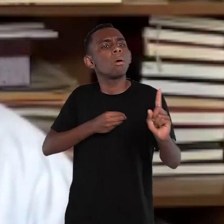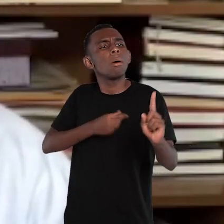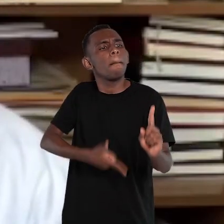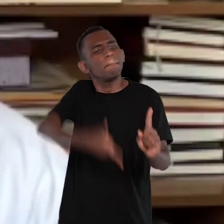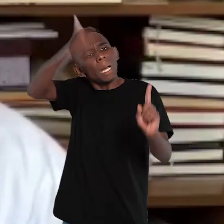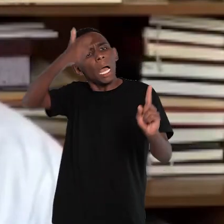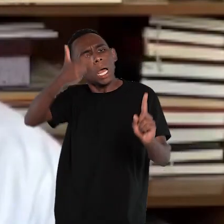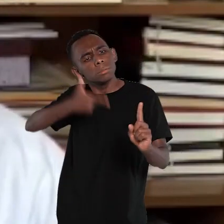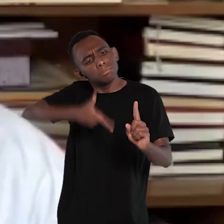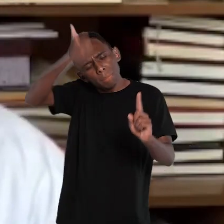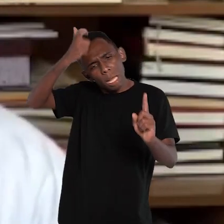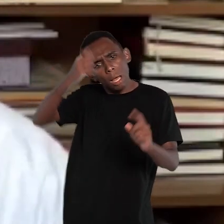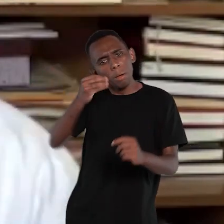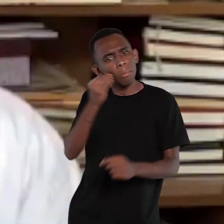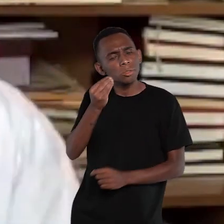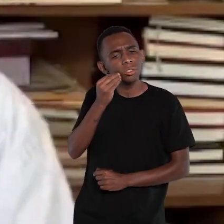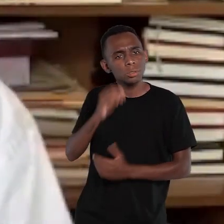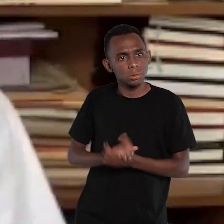sujeito que a gente fosse derrubar.